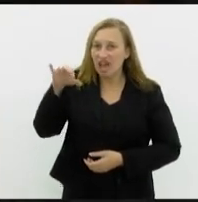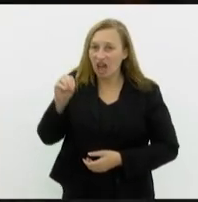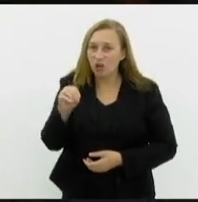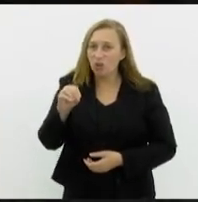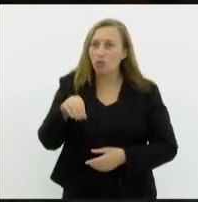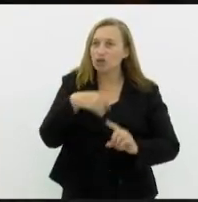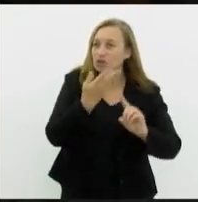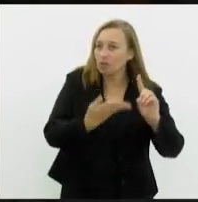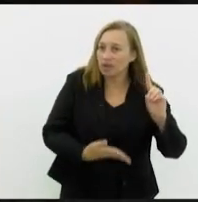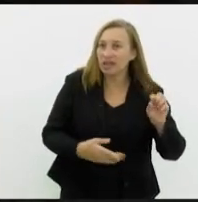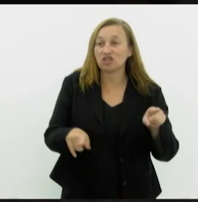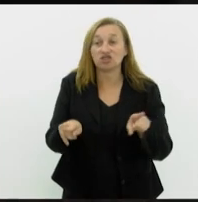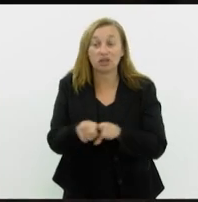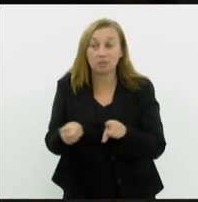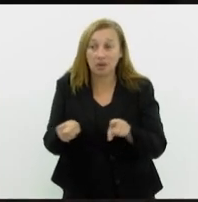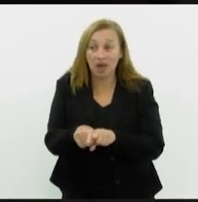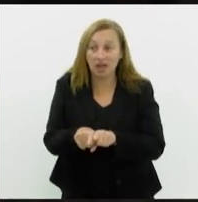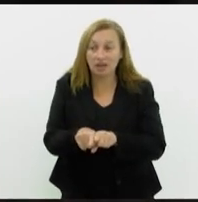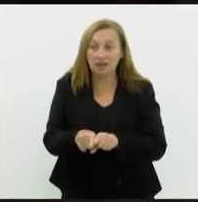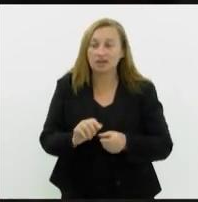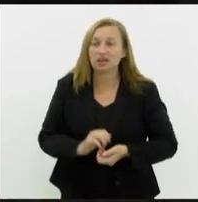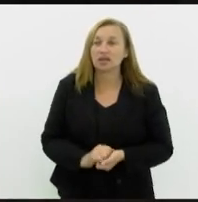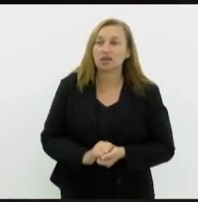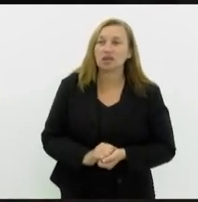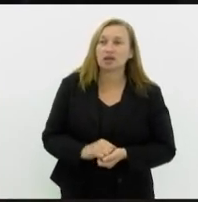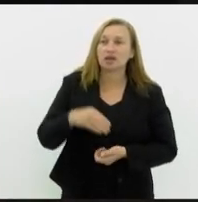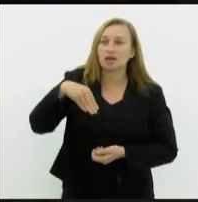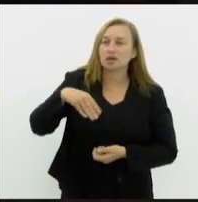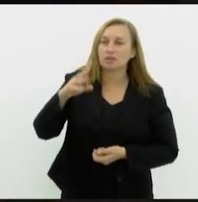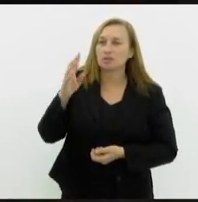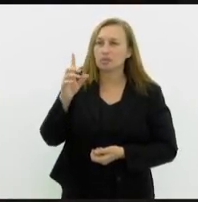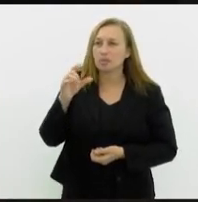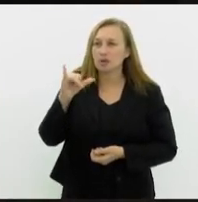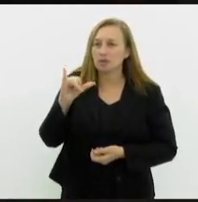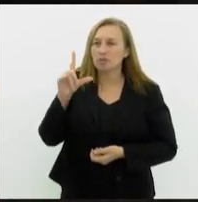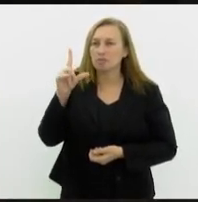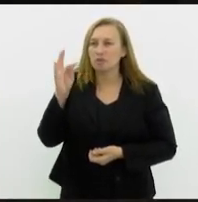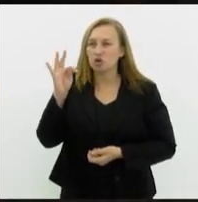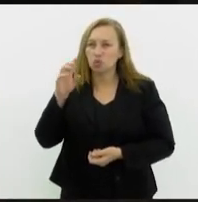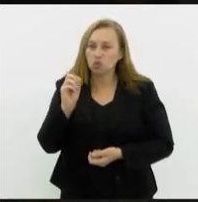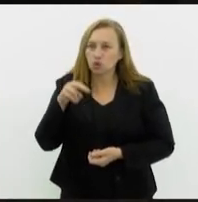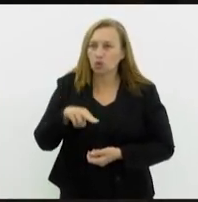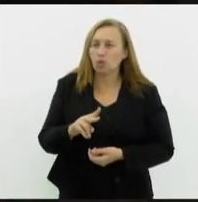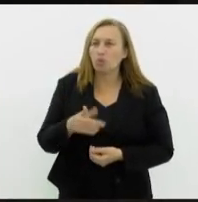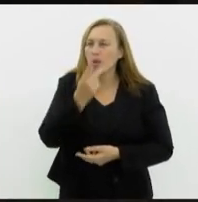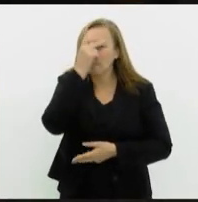Essa homenagem também ao Nildo Santiago, uma pessoa muito